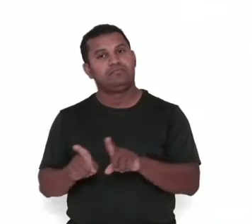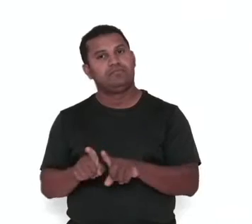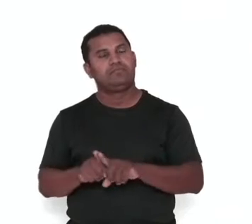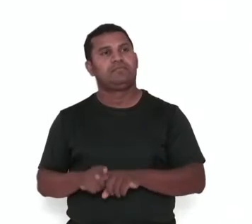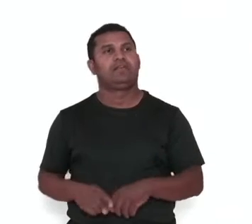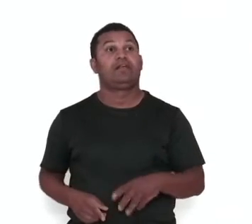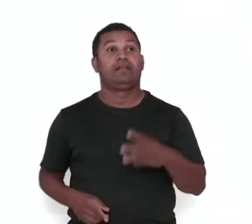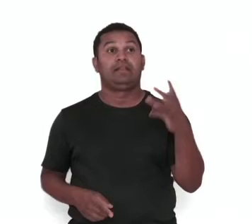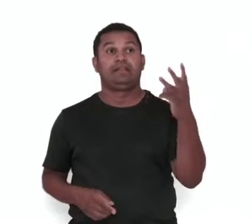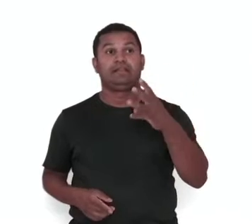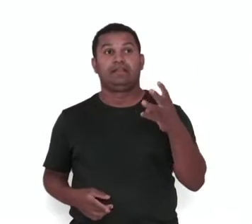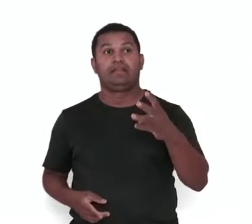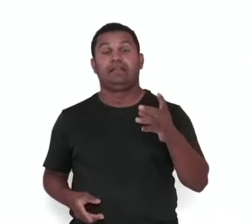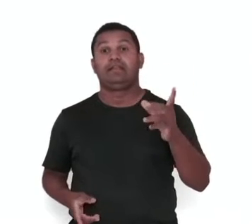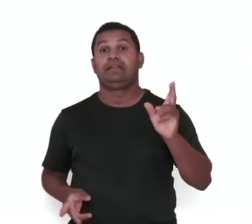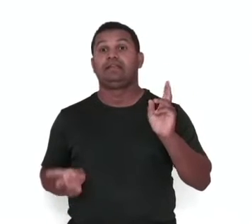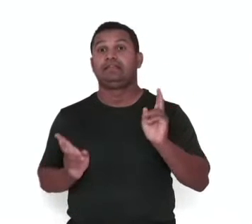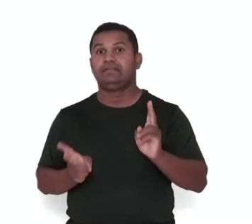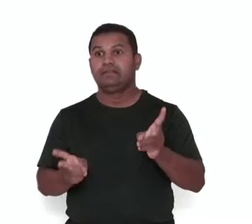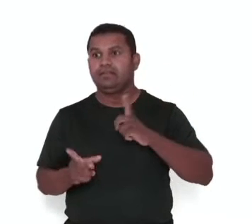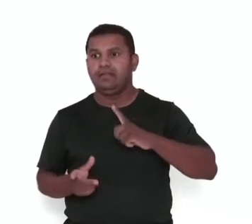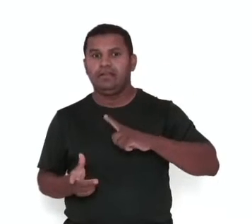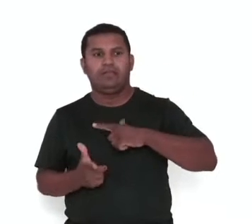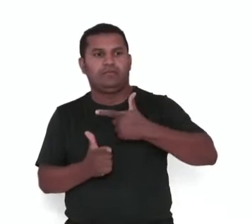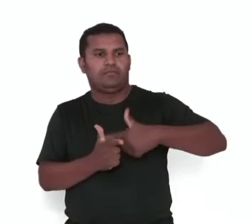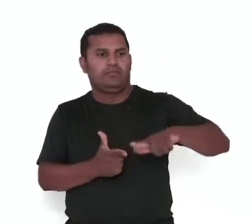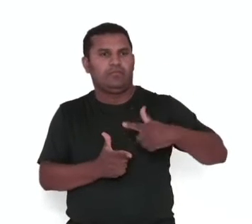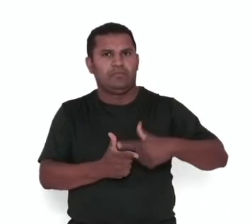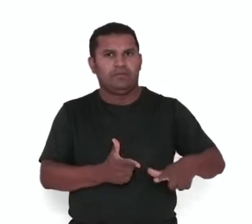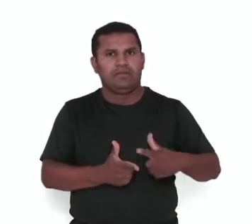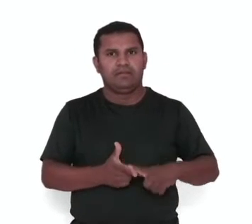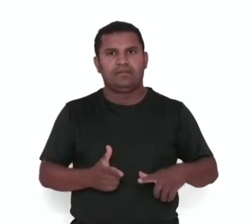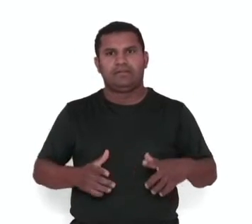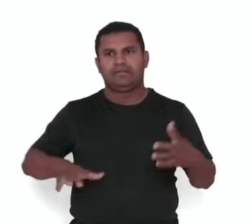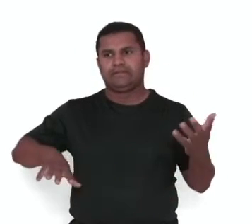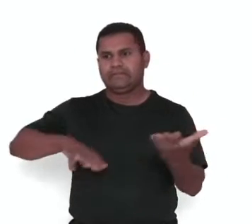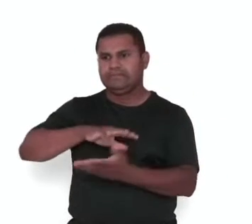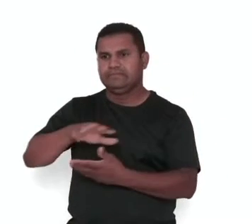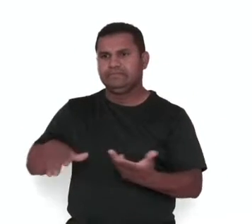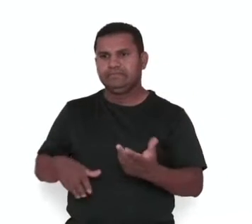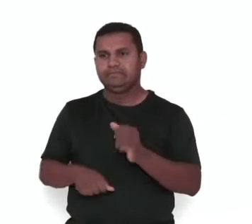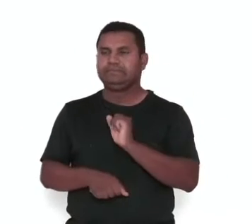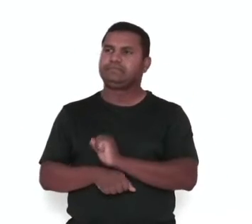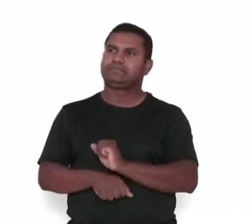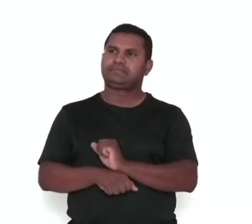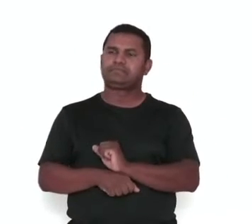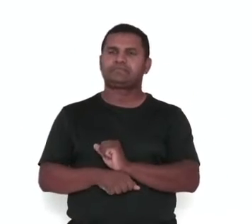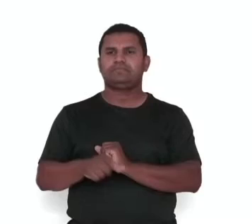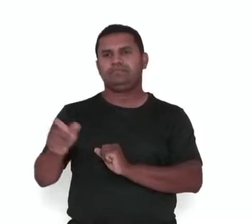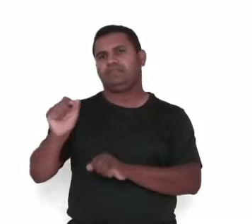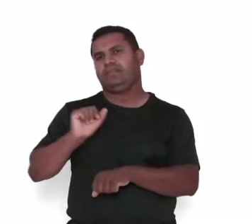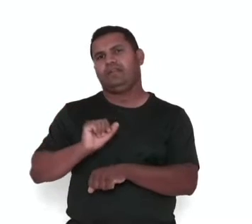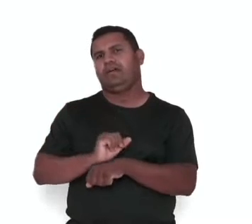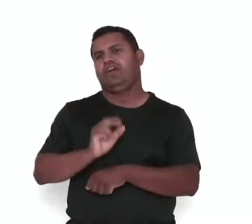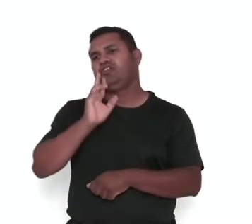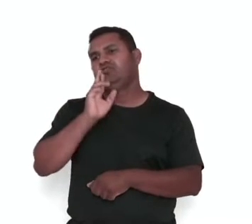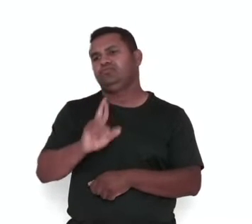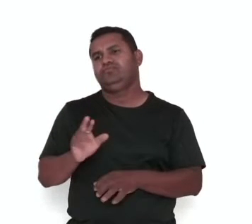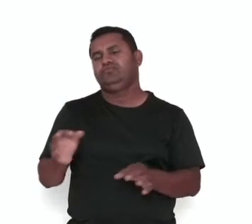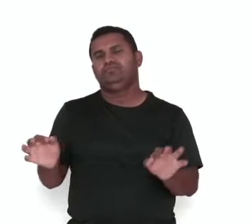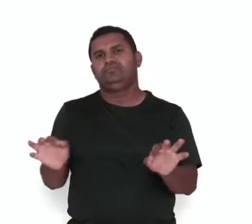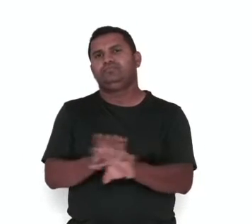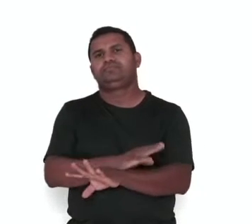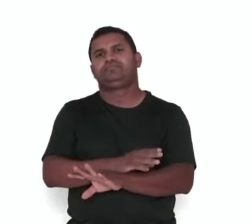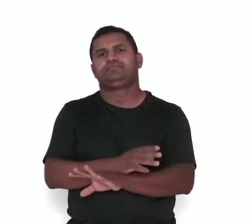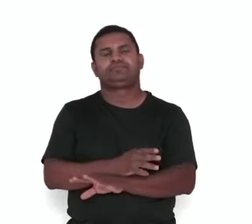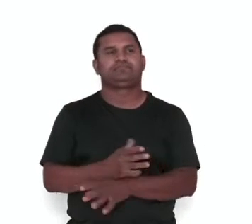Atua rapidamente durante uma crise sem esperar que se resolva sozinho. Também é ser proativo. E quando tem